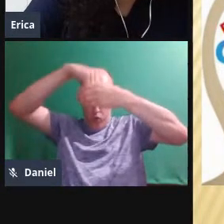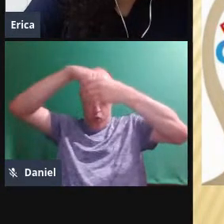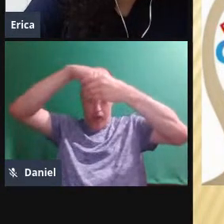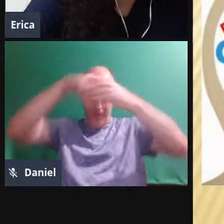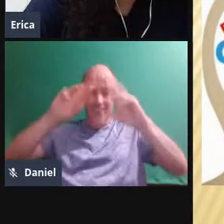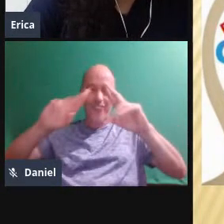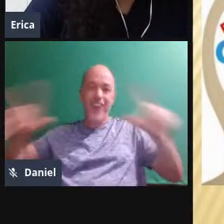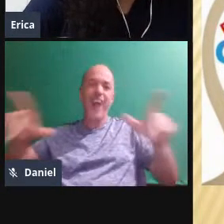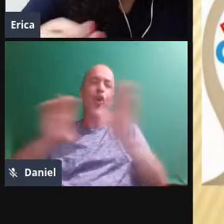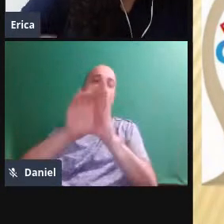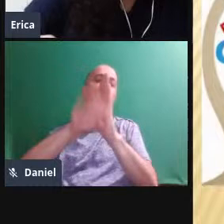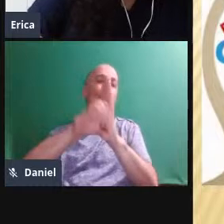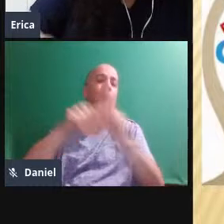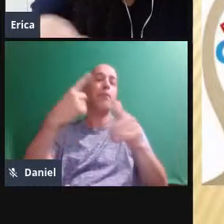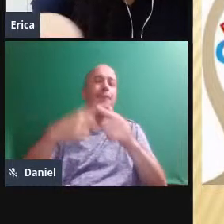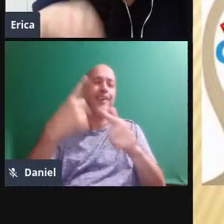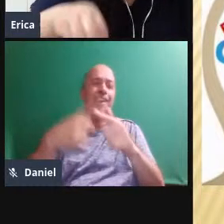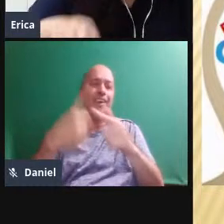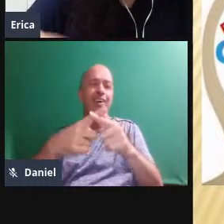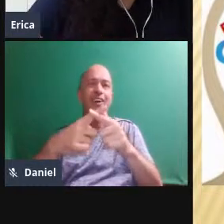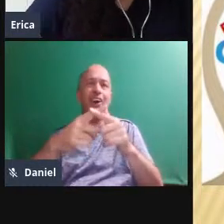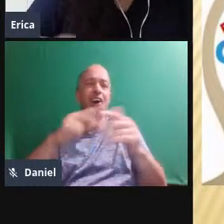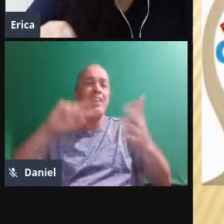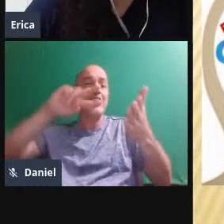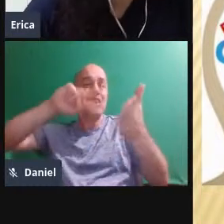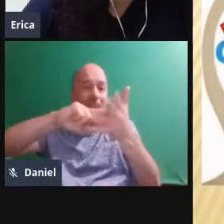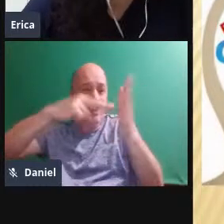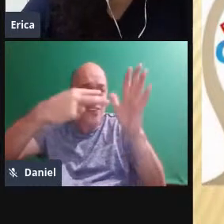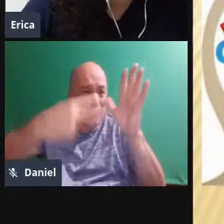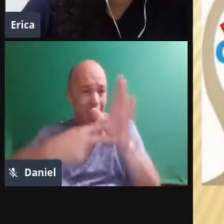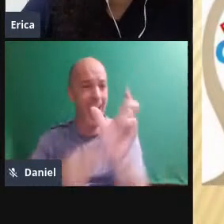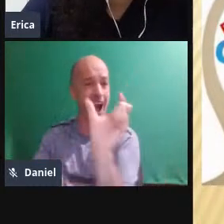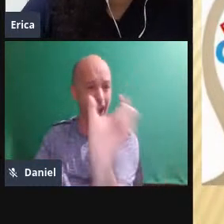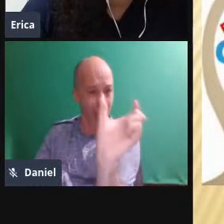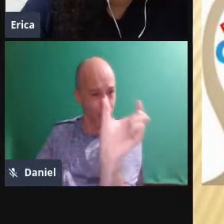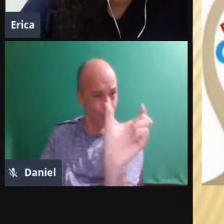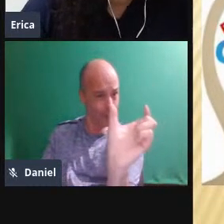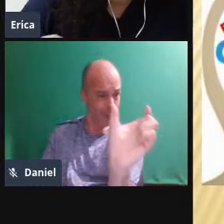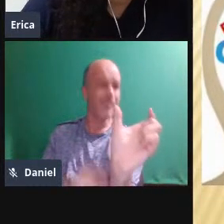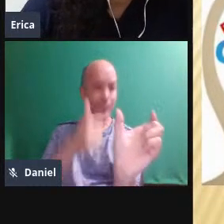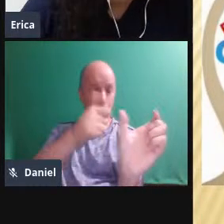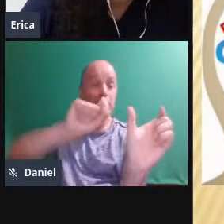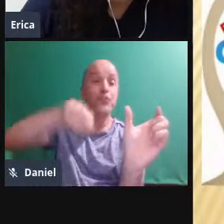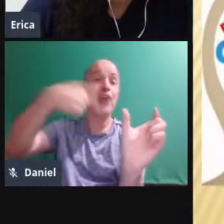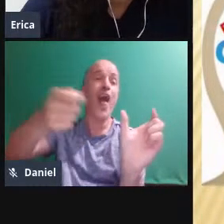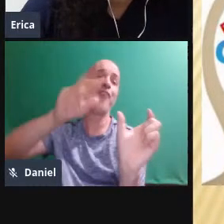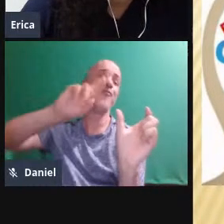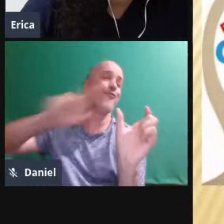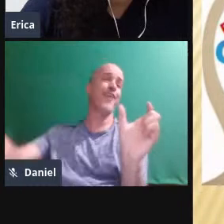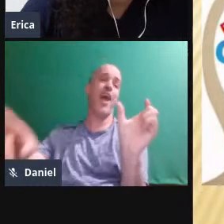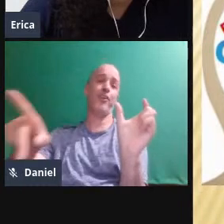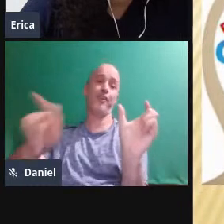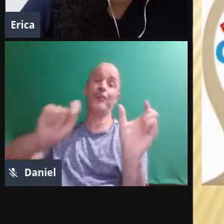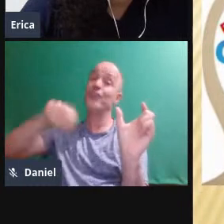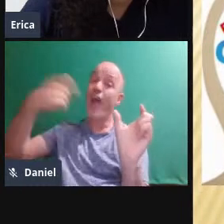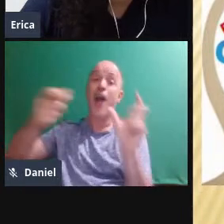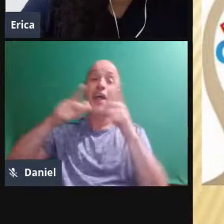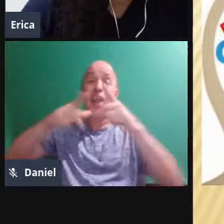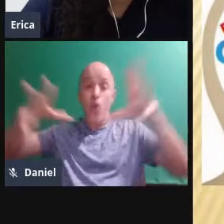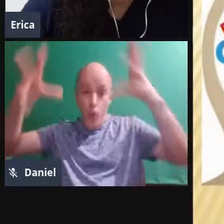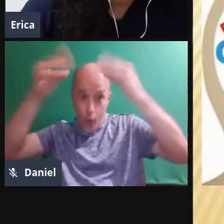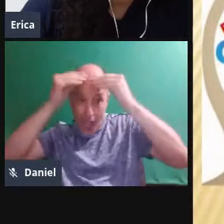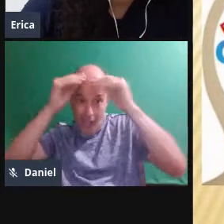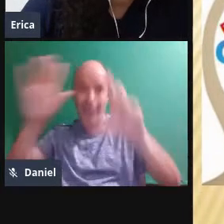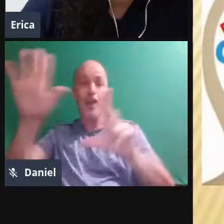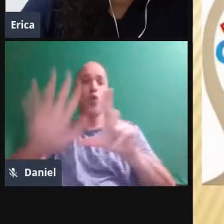linguagem. A língua, ela faz parte da pessoa, são conceitos diferentes. Eles têm significados diferentes.